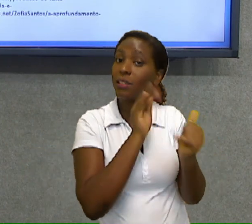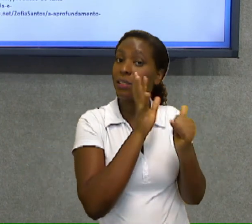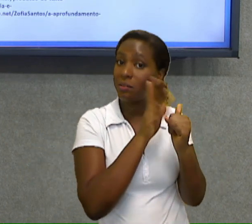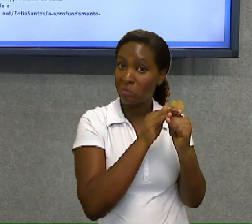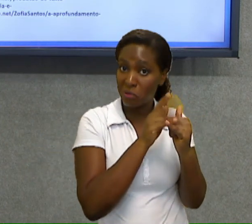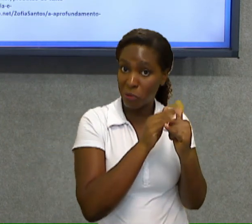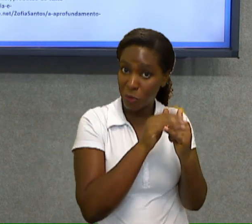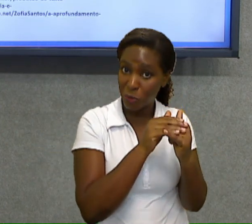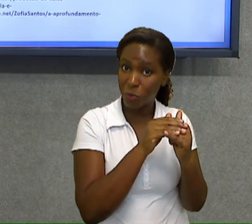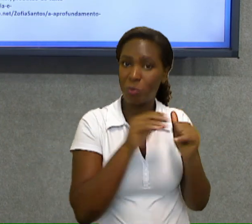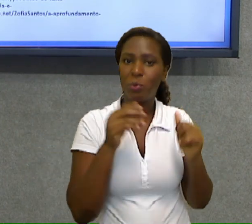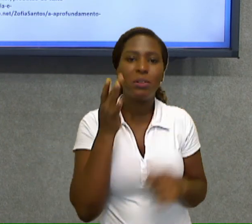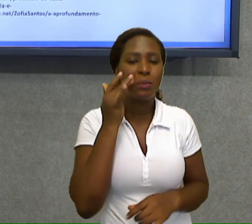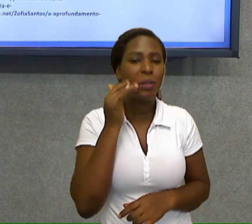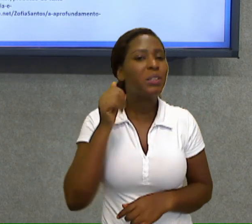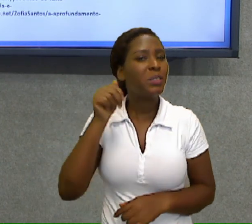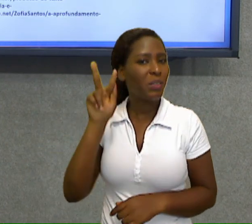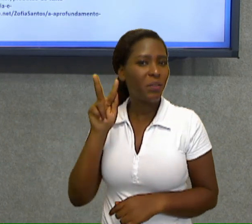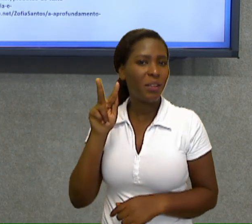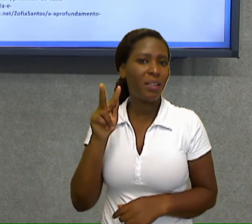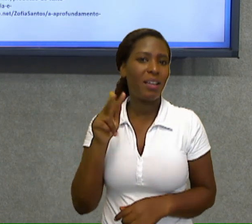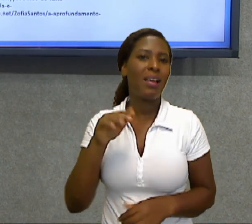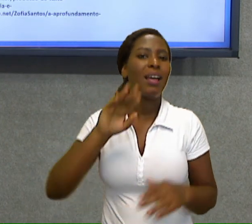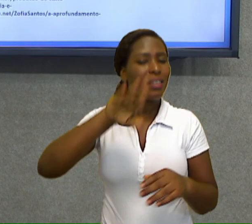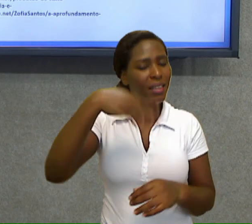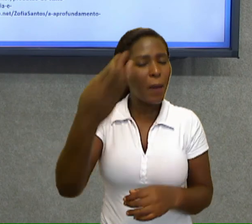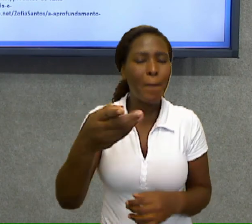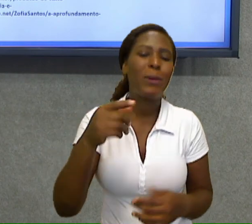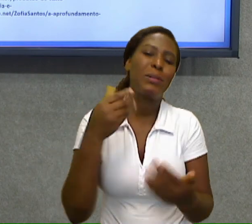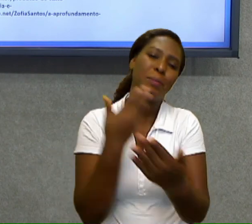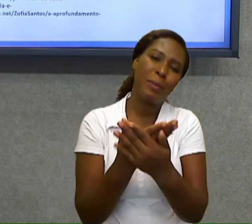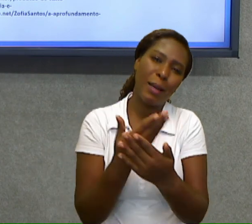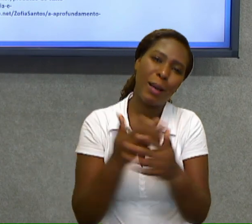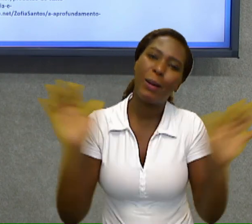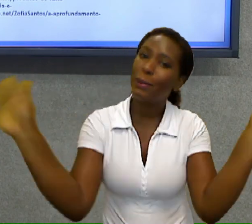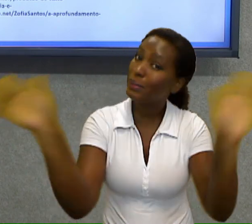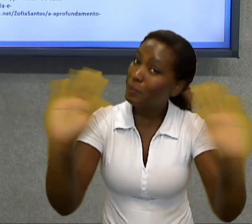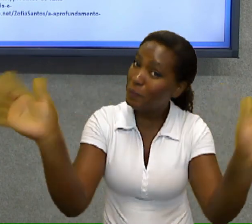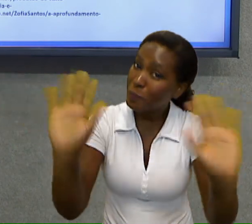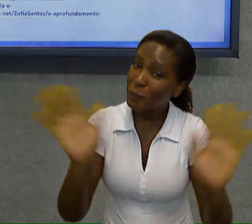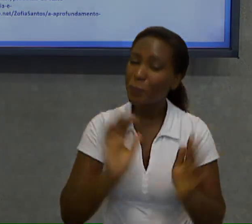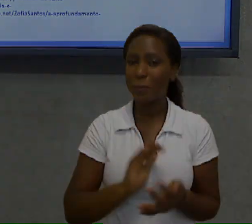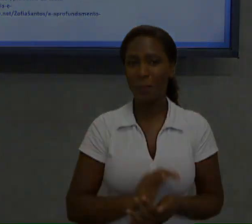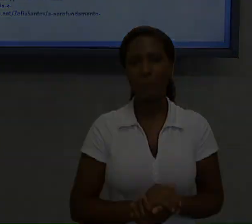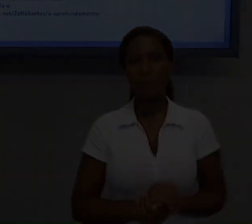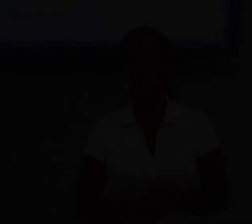canal de YouTube, SMEDGV. Até a próxima, pessoal. Tchau!